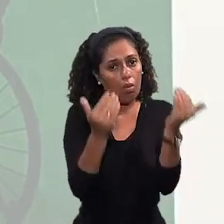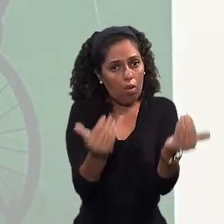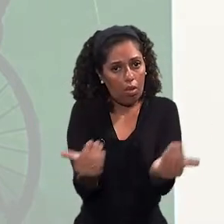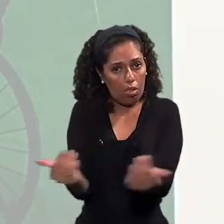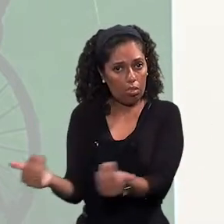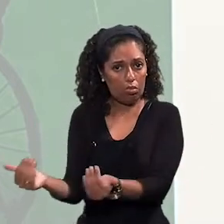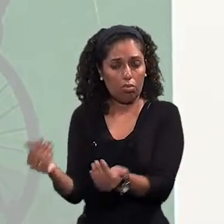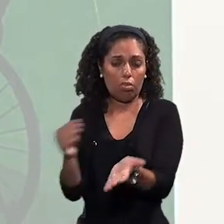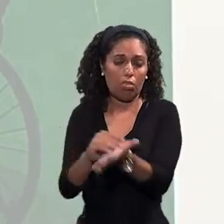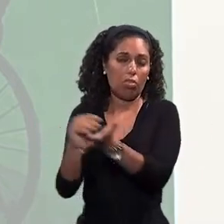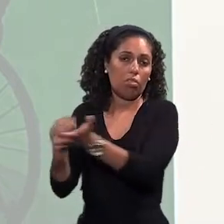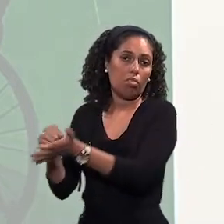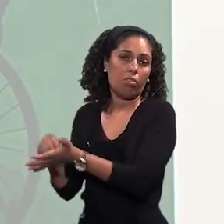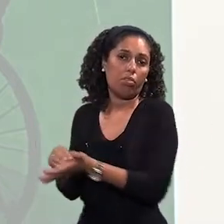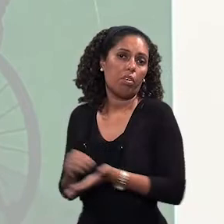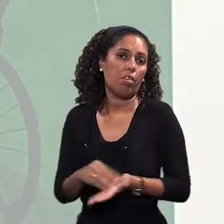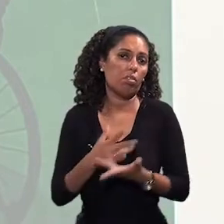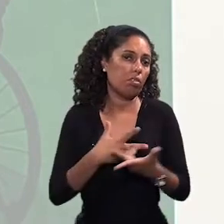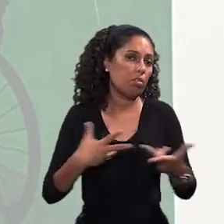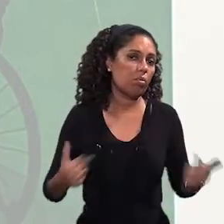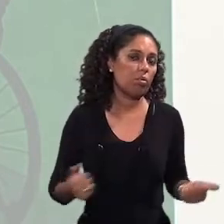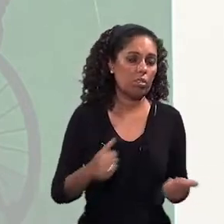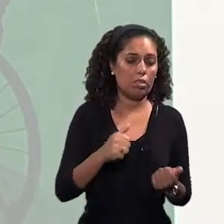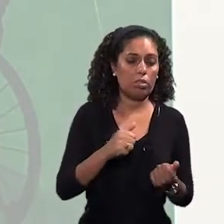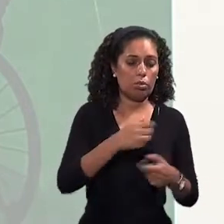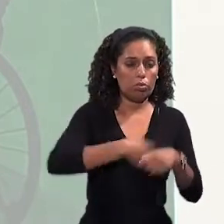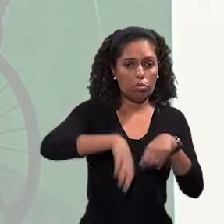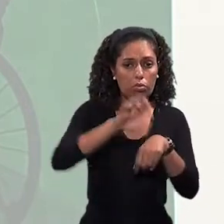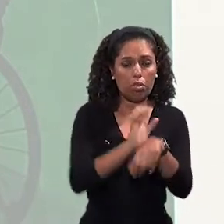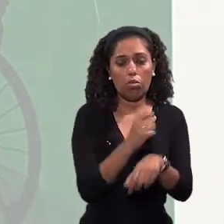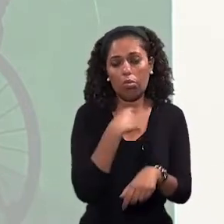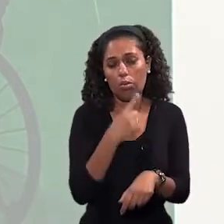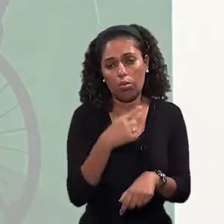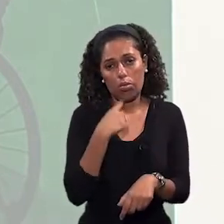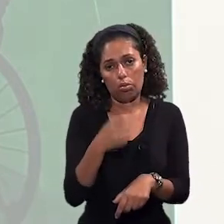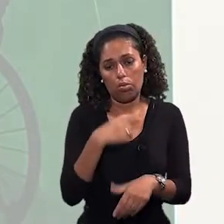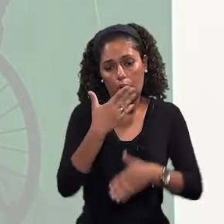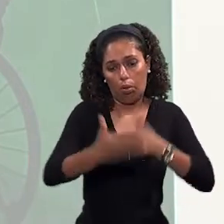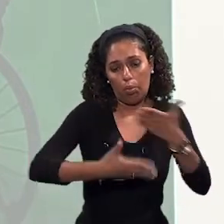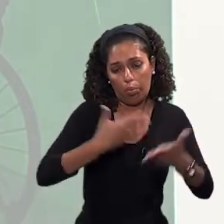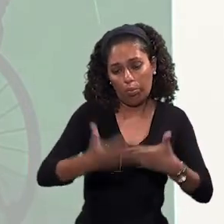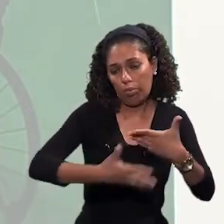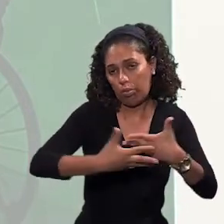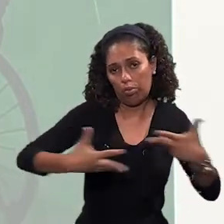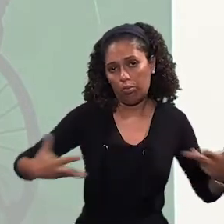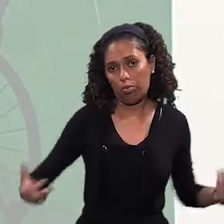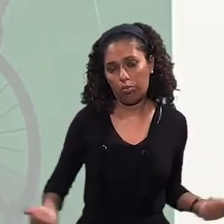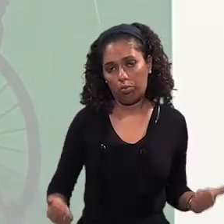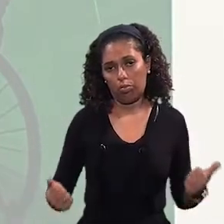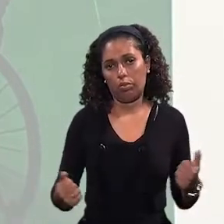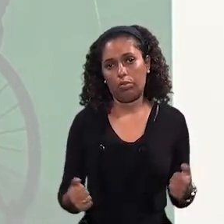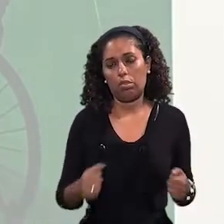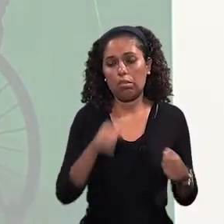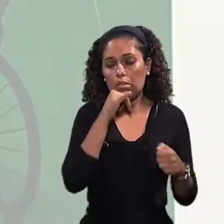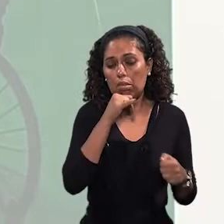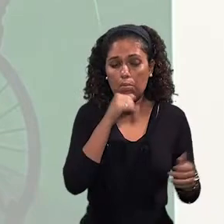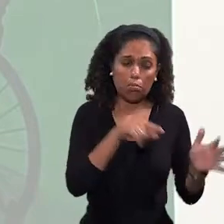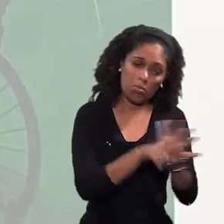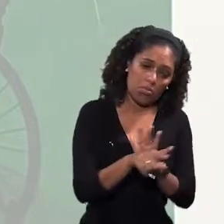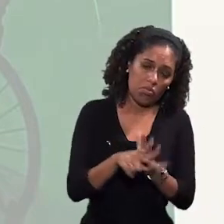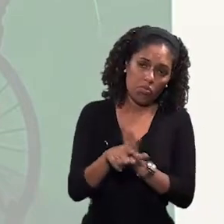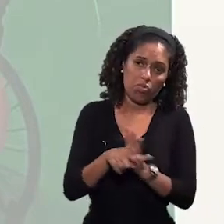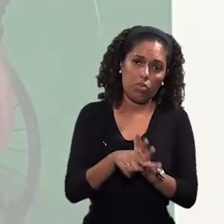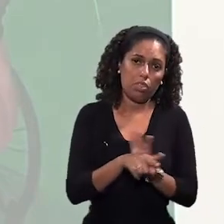da própria aceitação do Estado que ela é incapaz de fazer determinada coisa. Nesse caso, fazer a